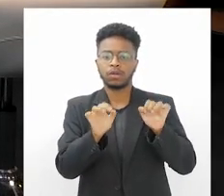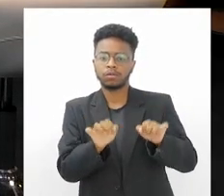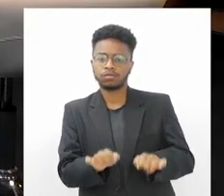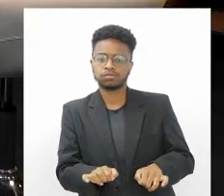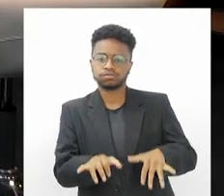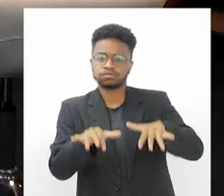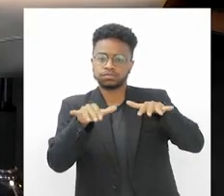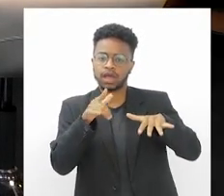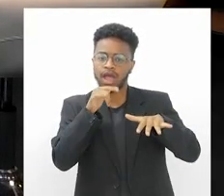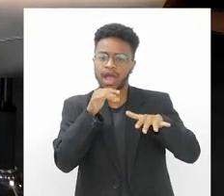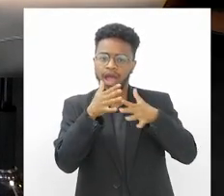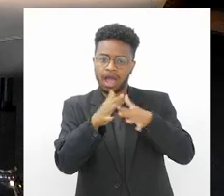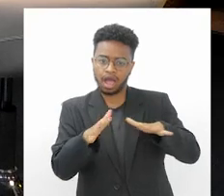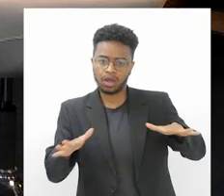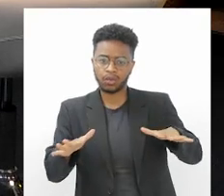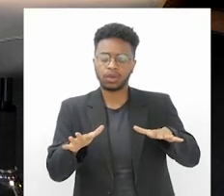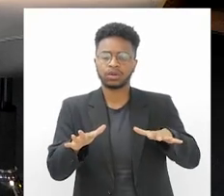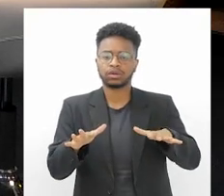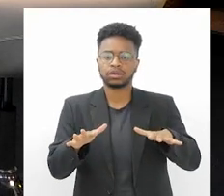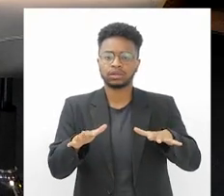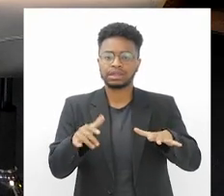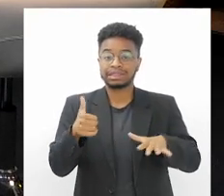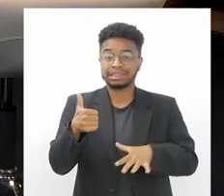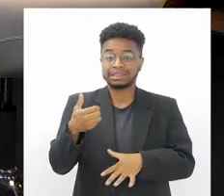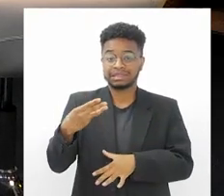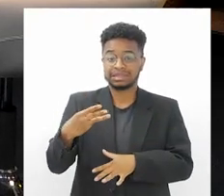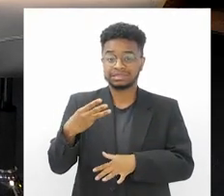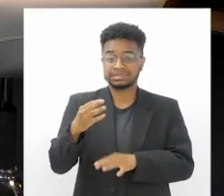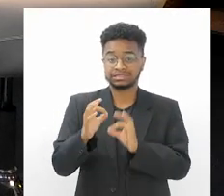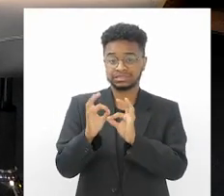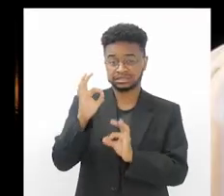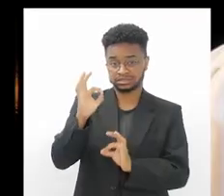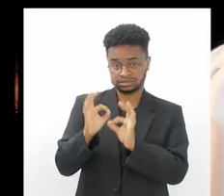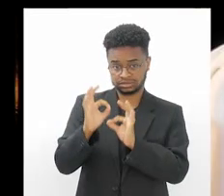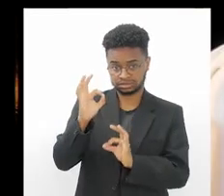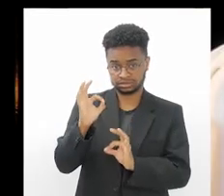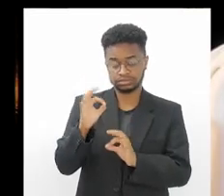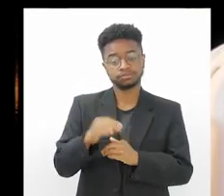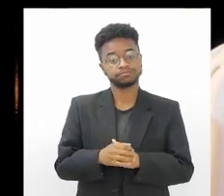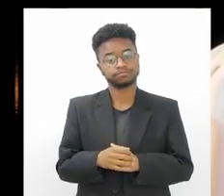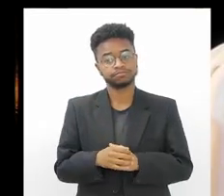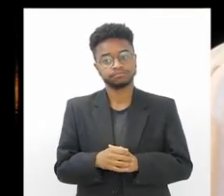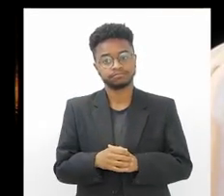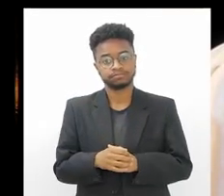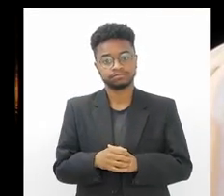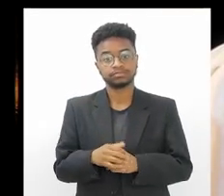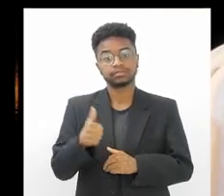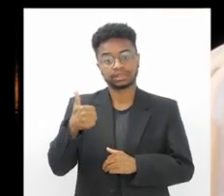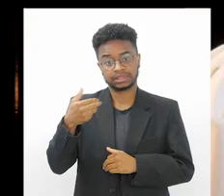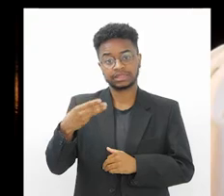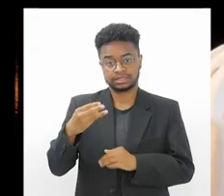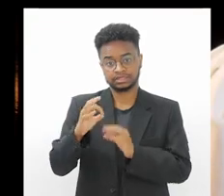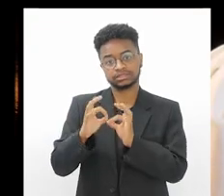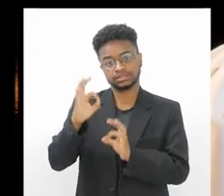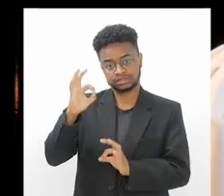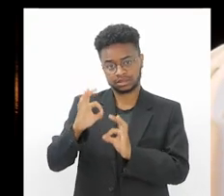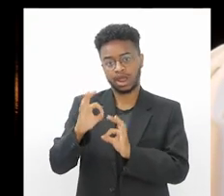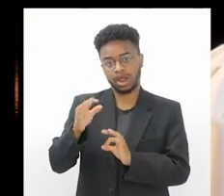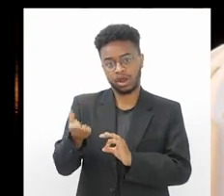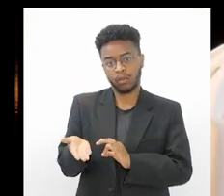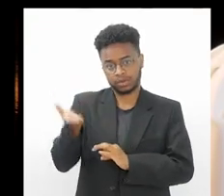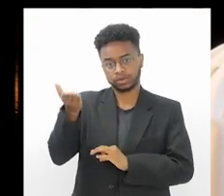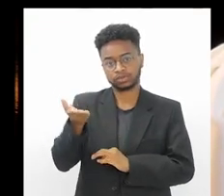do nível médio do mar de 13 centímetros e que... 13 centímetros? Isso. É